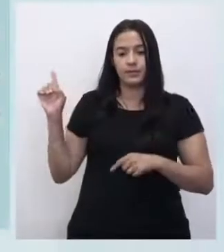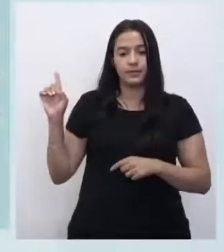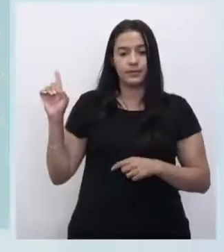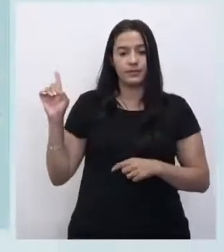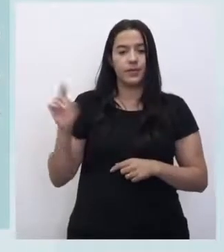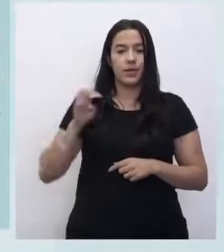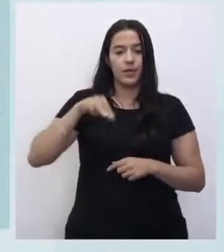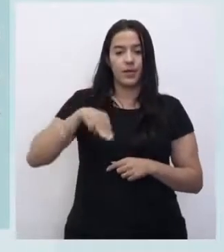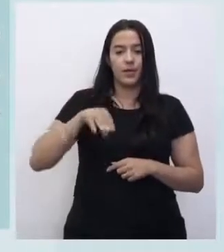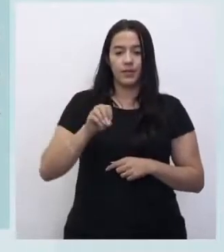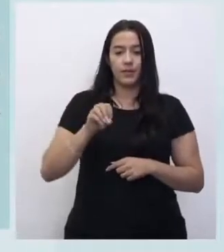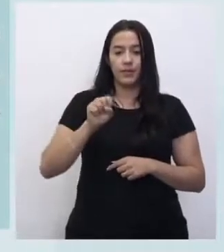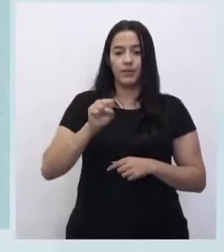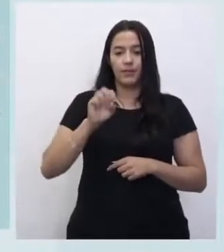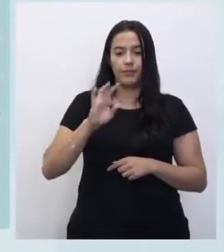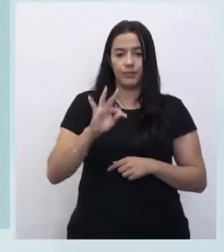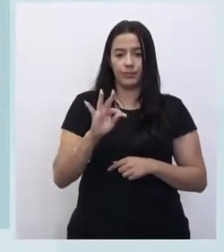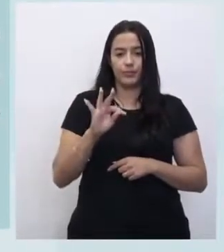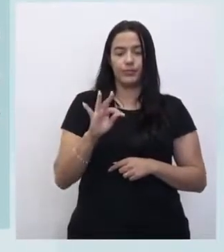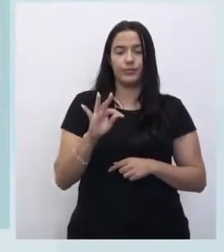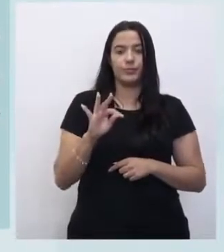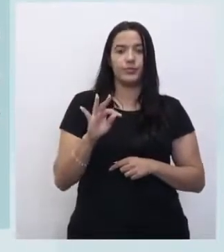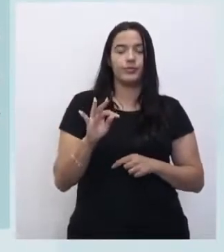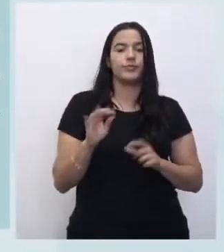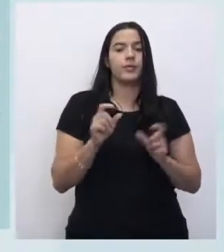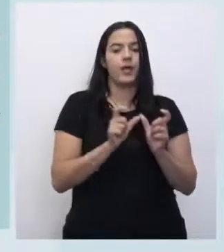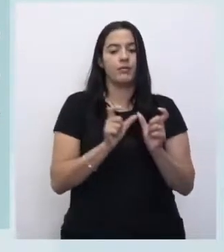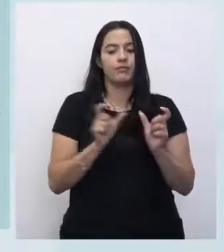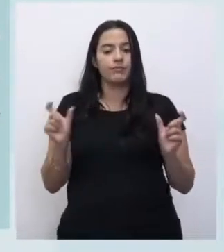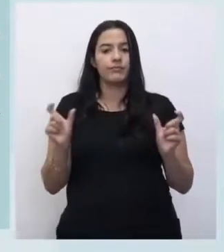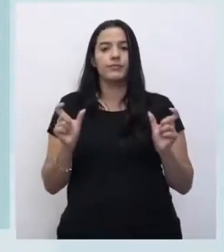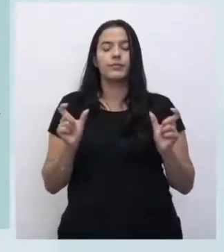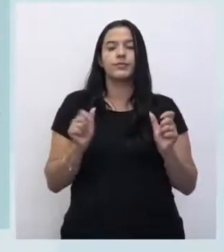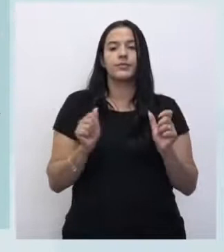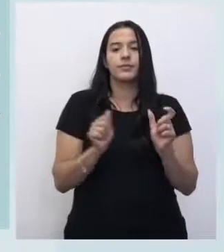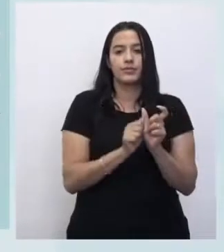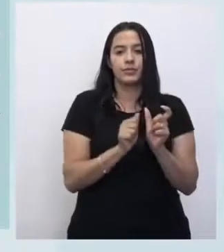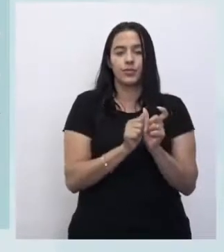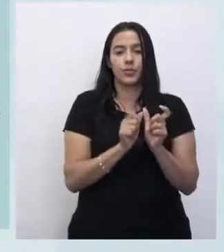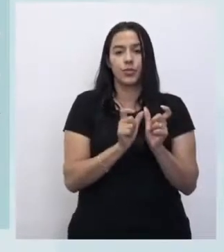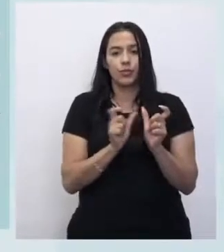most. Para os adjetivos longos, a gente tem lá the most plus adjective.